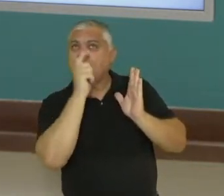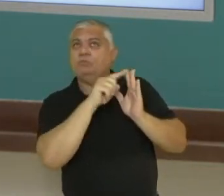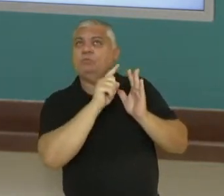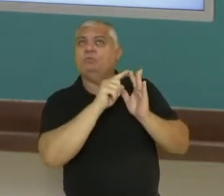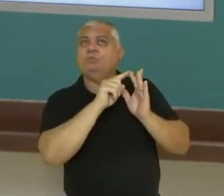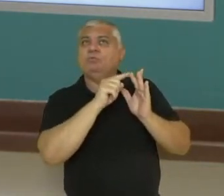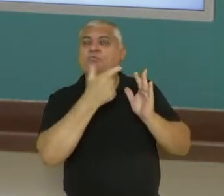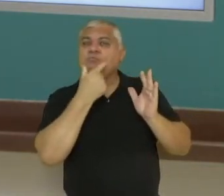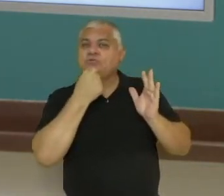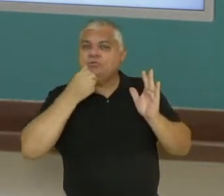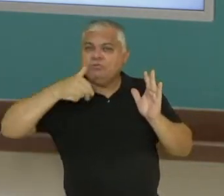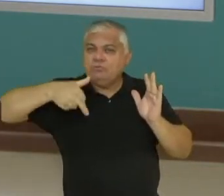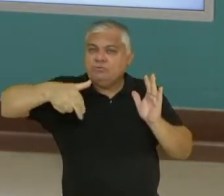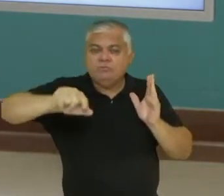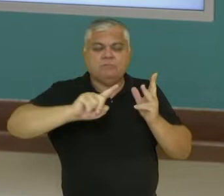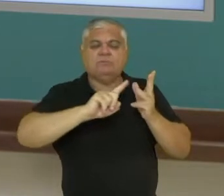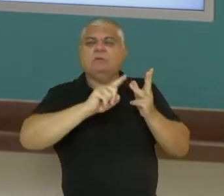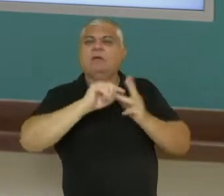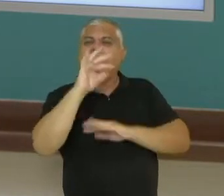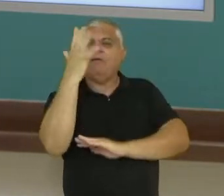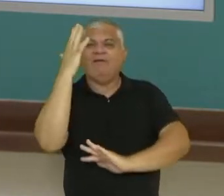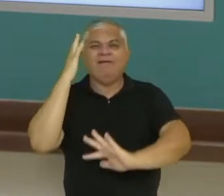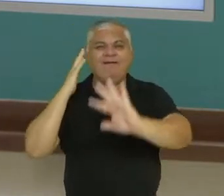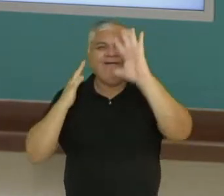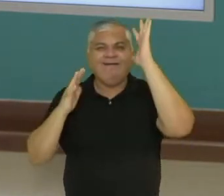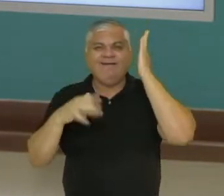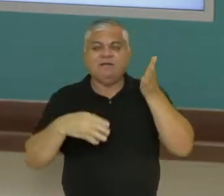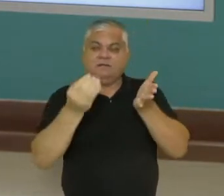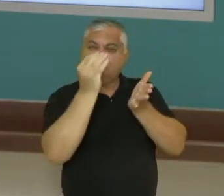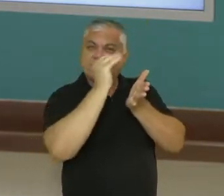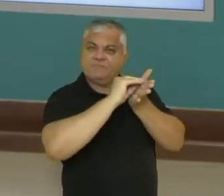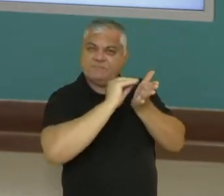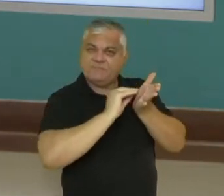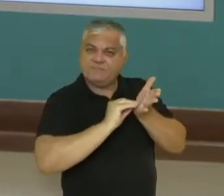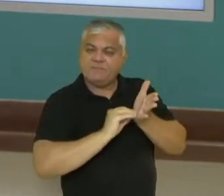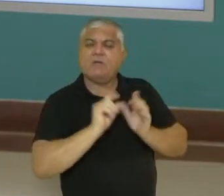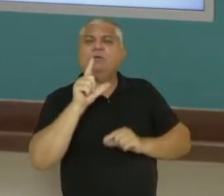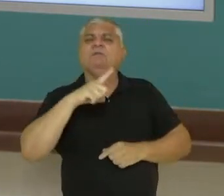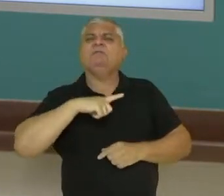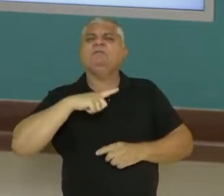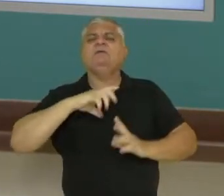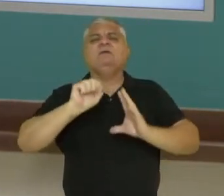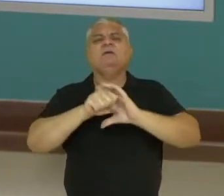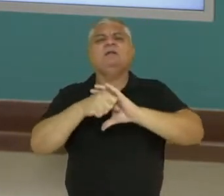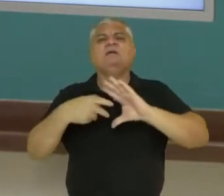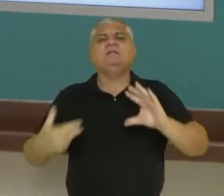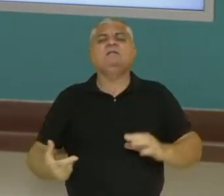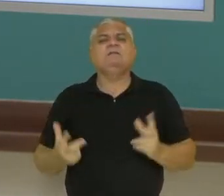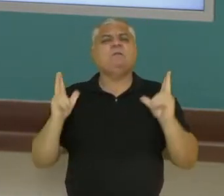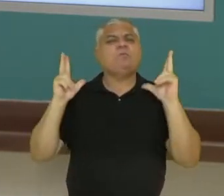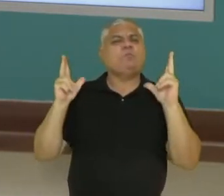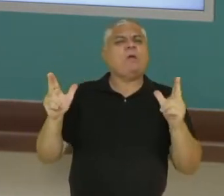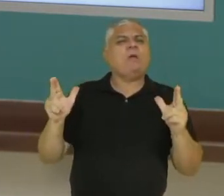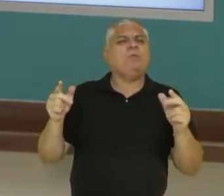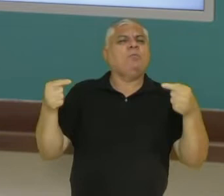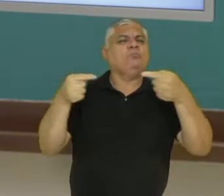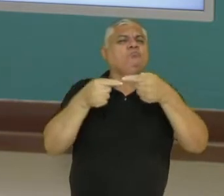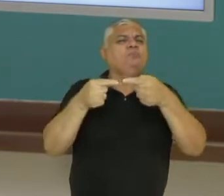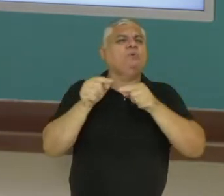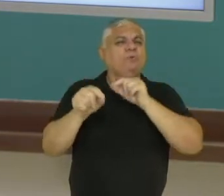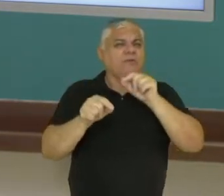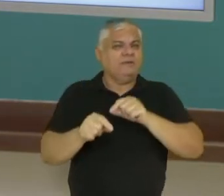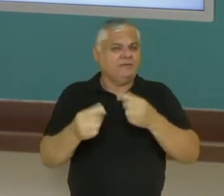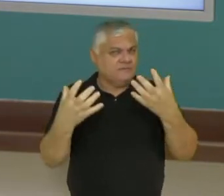vai pensar o que existe, né, de características em comum com todos eles. Você